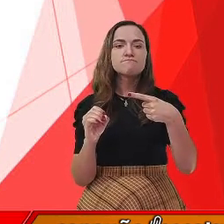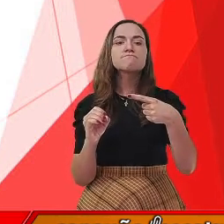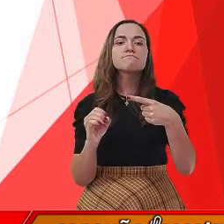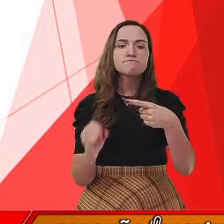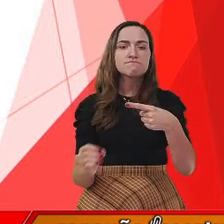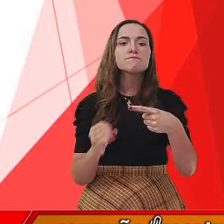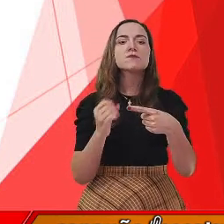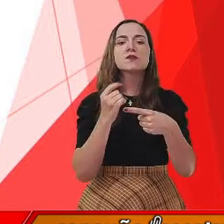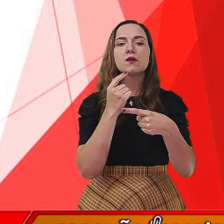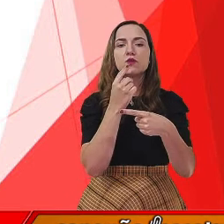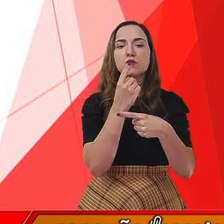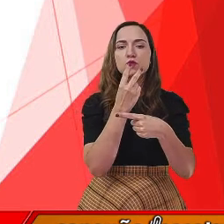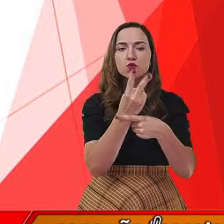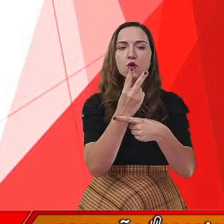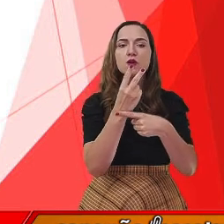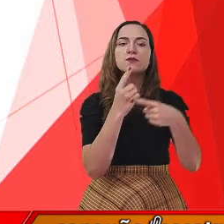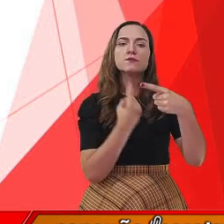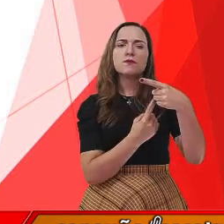7/100,